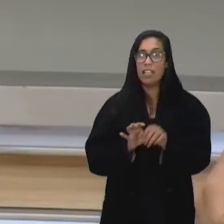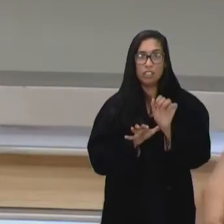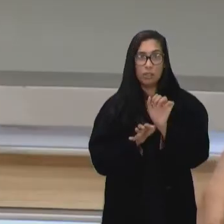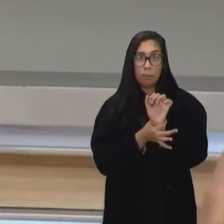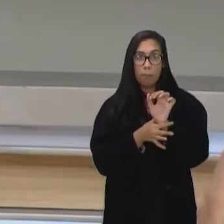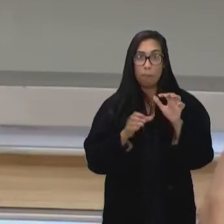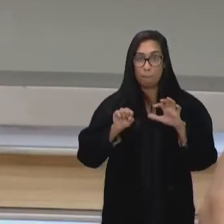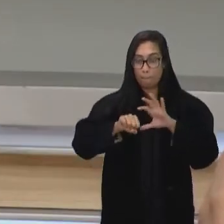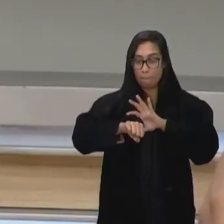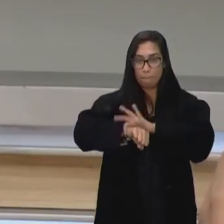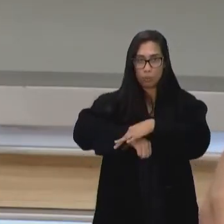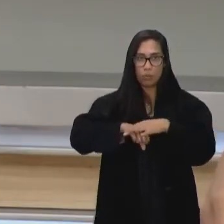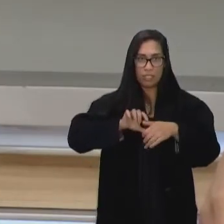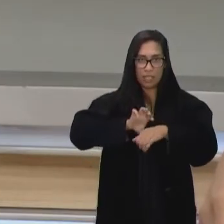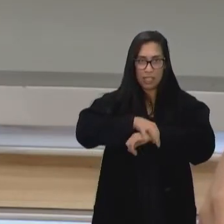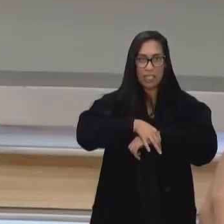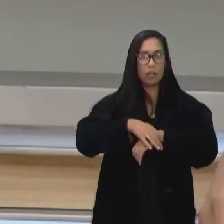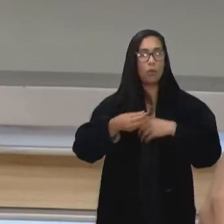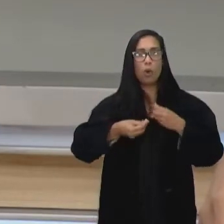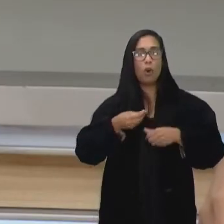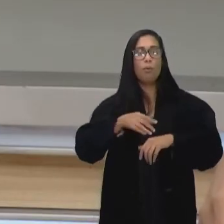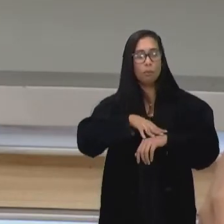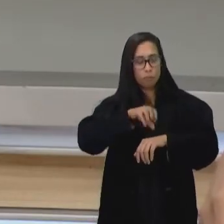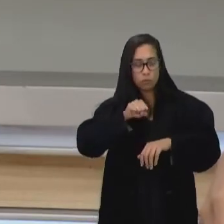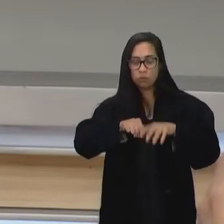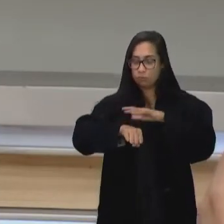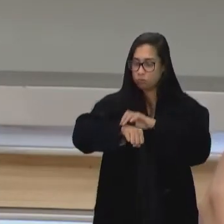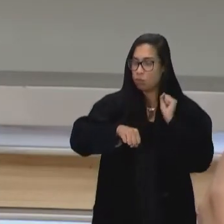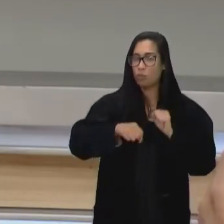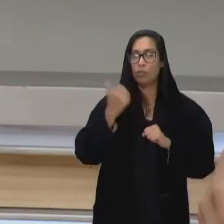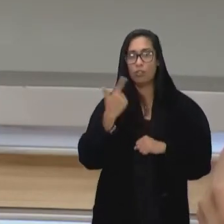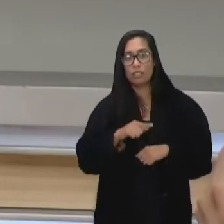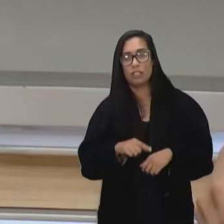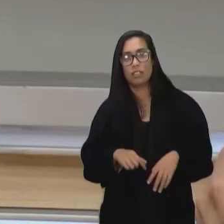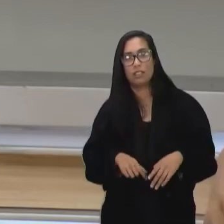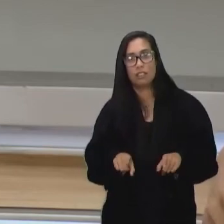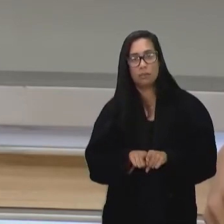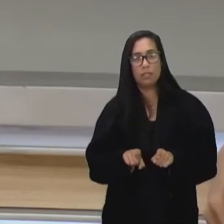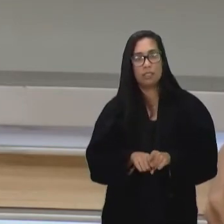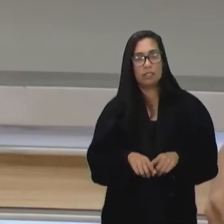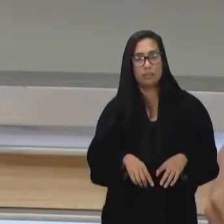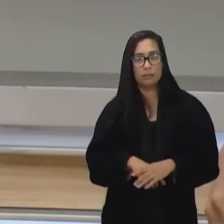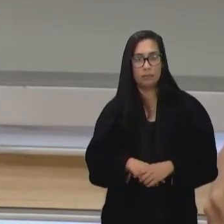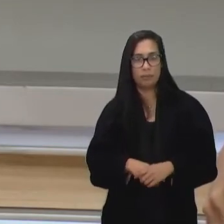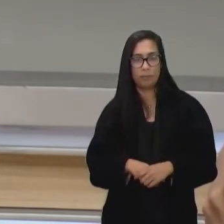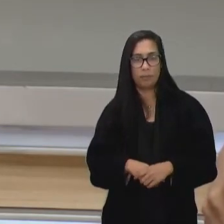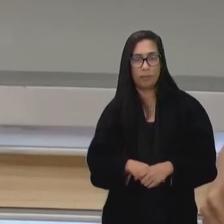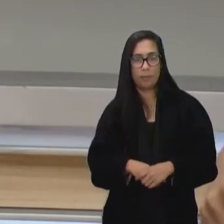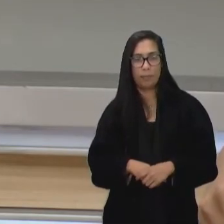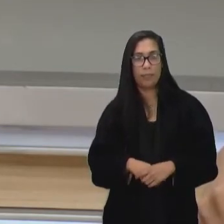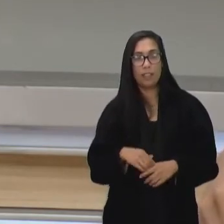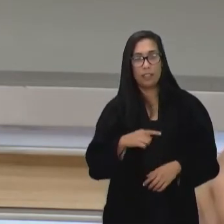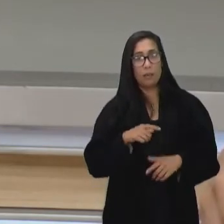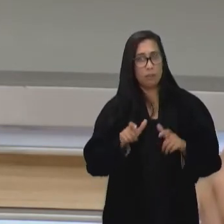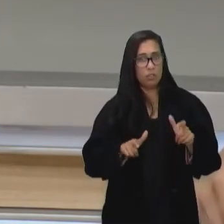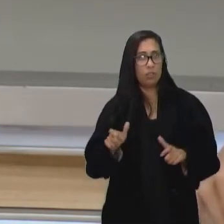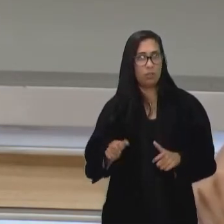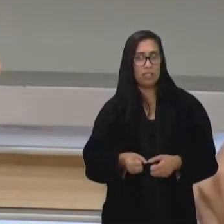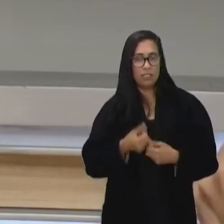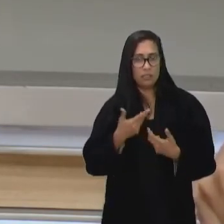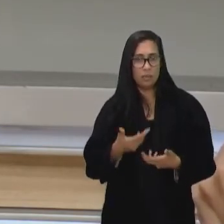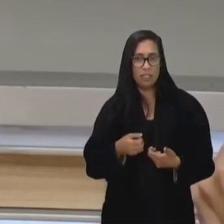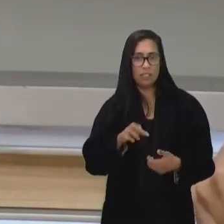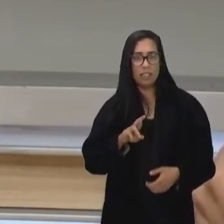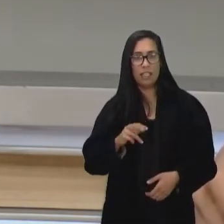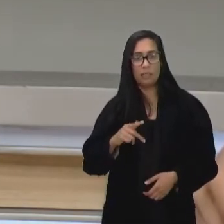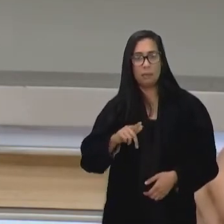E aí tem umas coisas assim, eu não sei se vocês já viram na internet, tem uns caras que falam assim, eu tô jogando um RPG há, tipo,